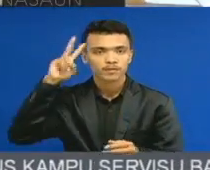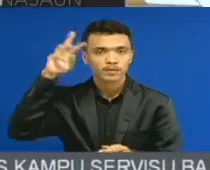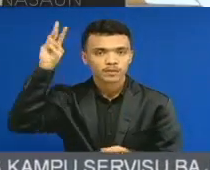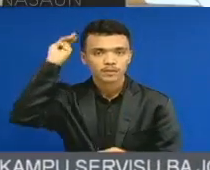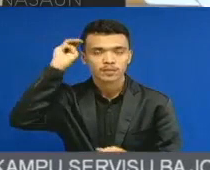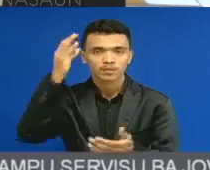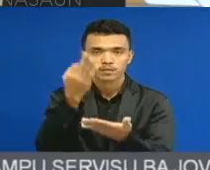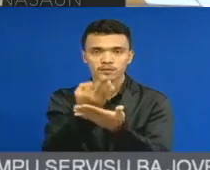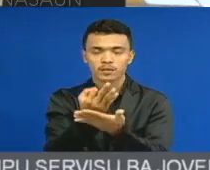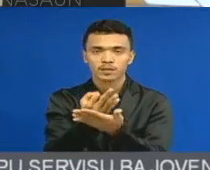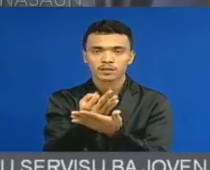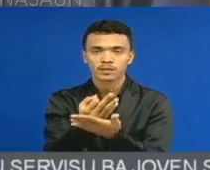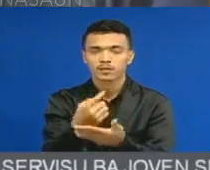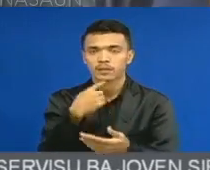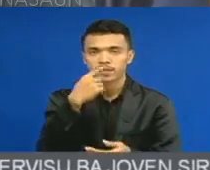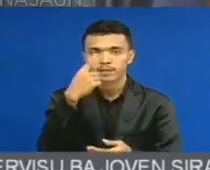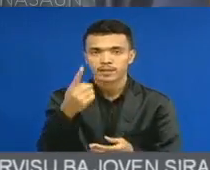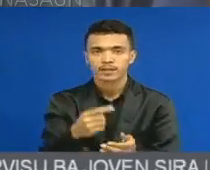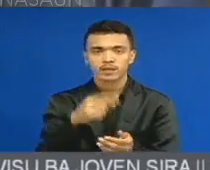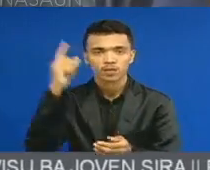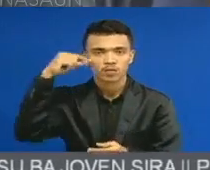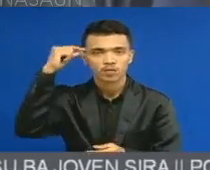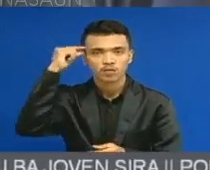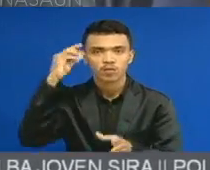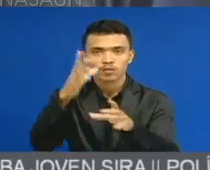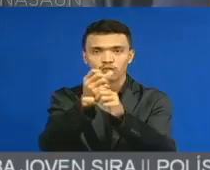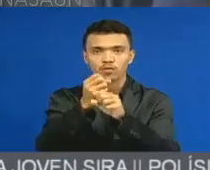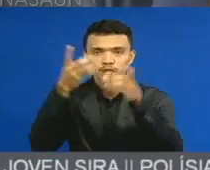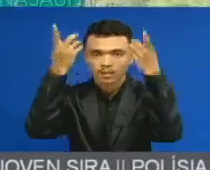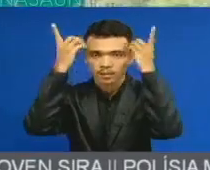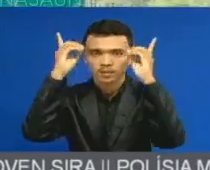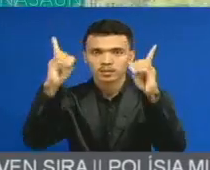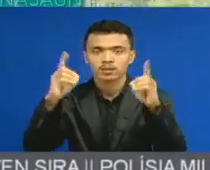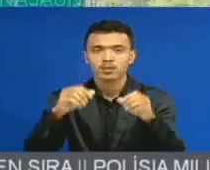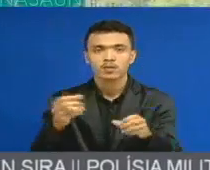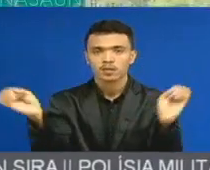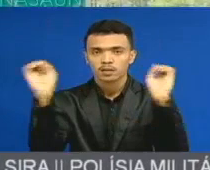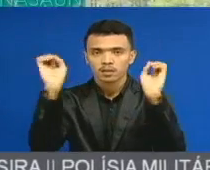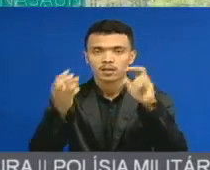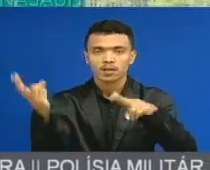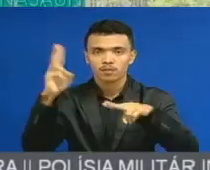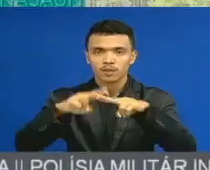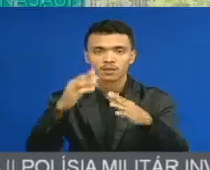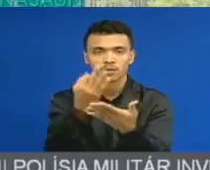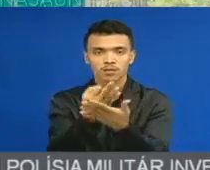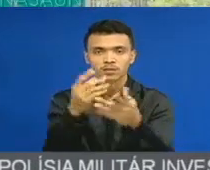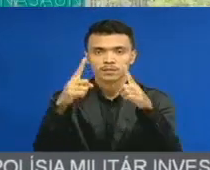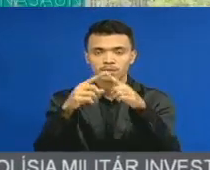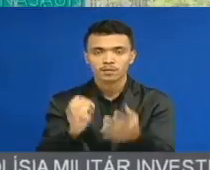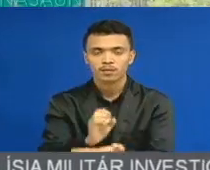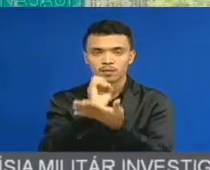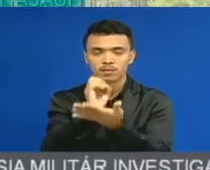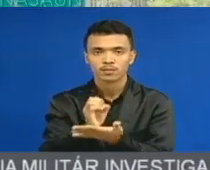Vice-ministro de Finanças, Helder Lopes, confirma. Governo foi de decisão, onde lá aumenta o orçamento para a região administrativa, especial